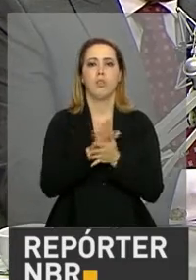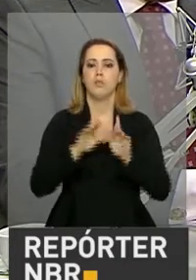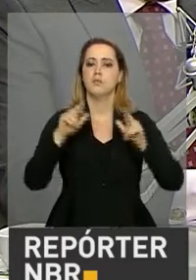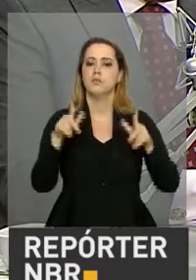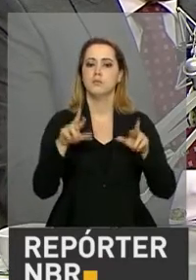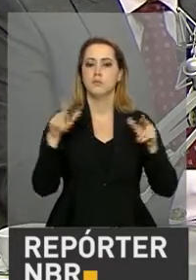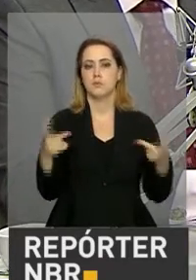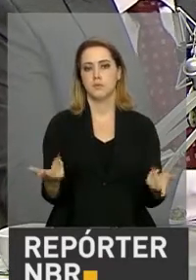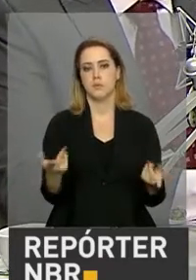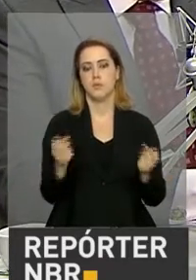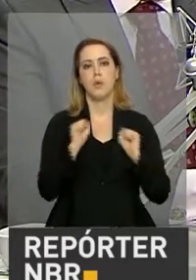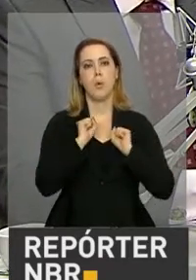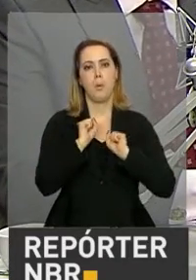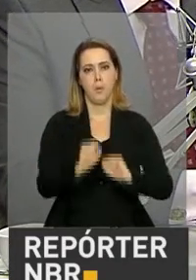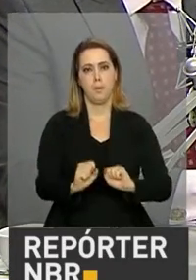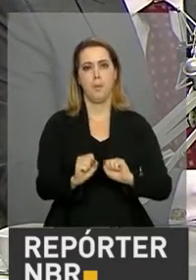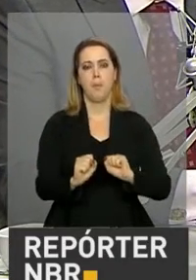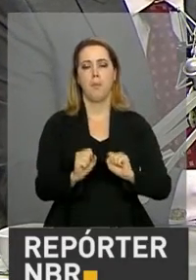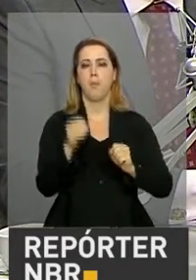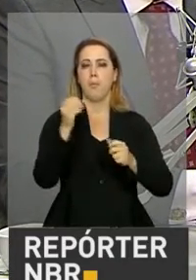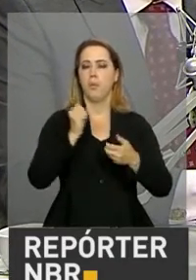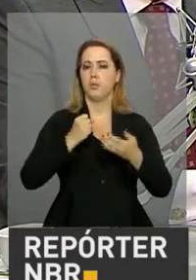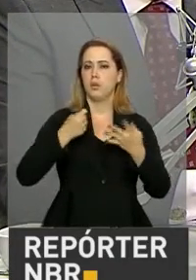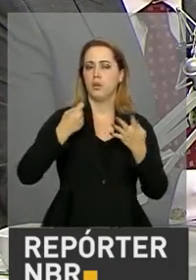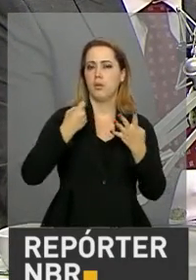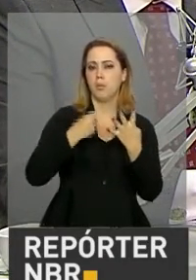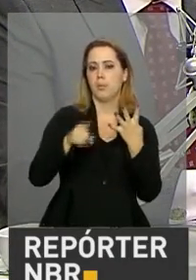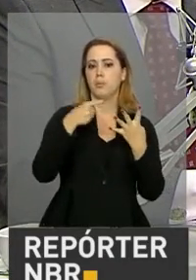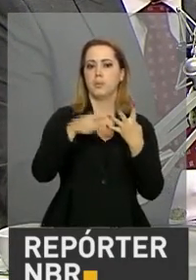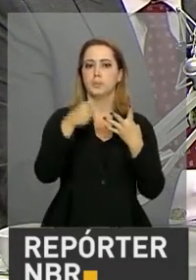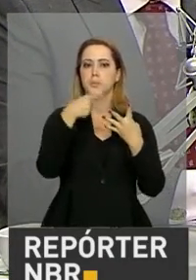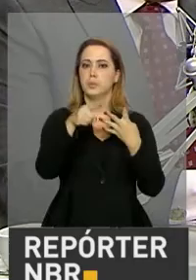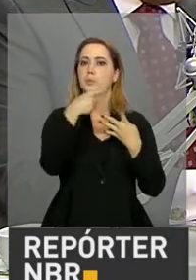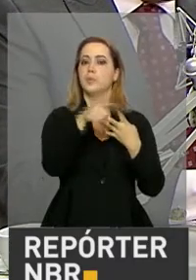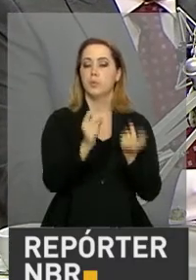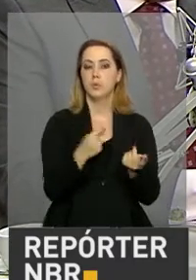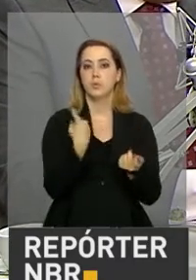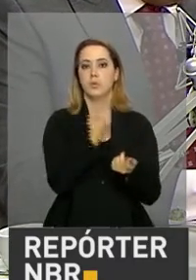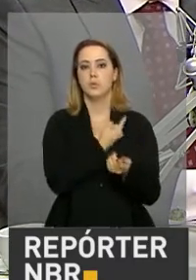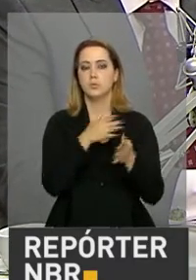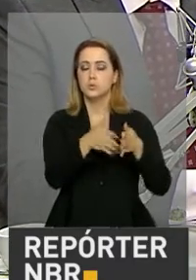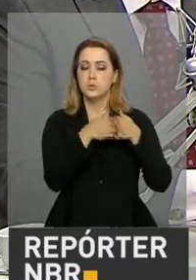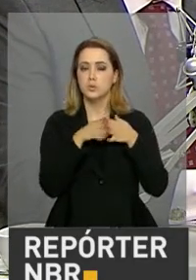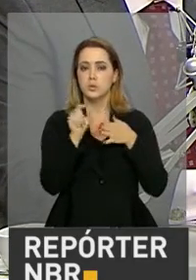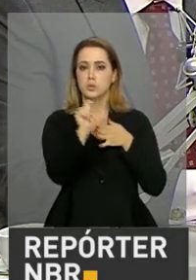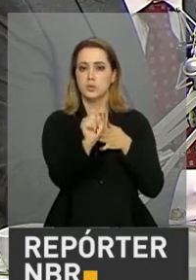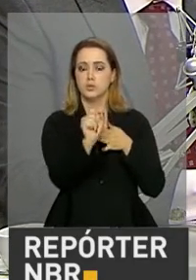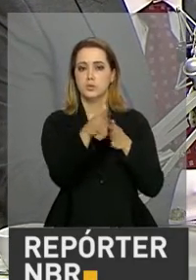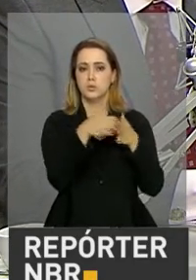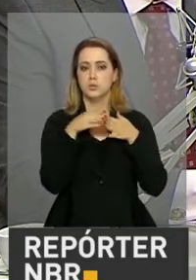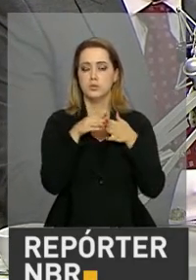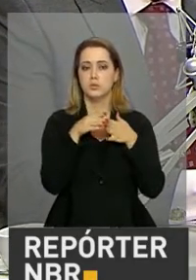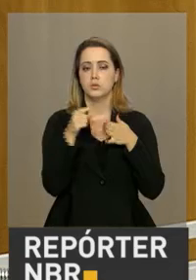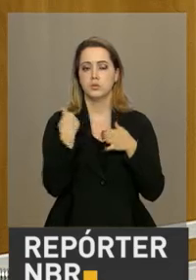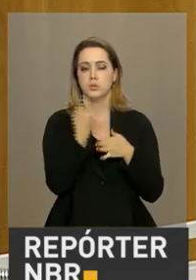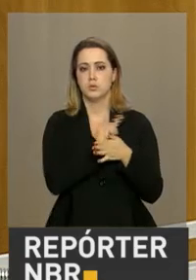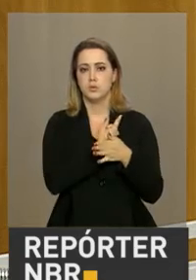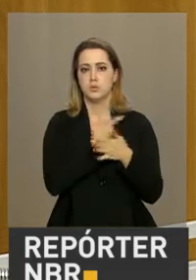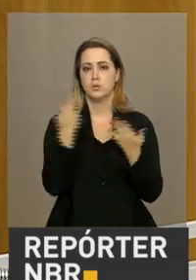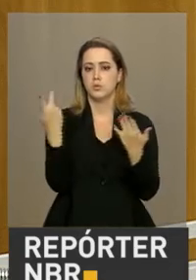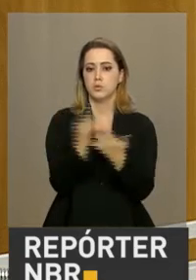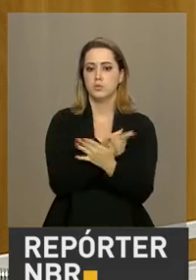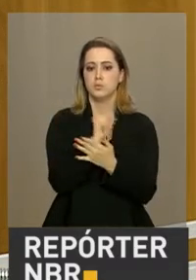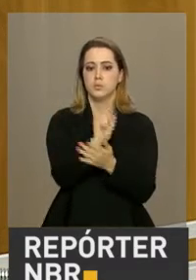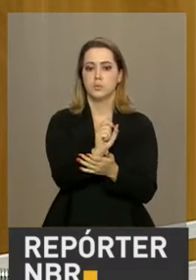vista de o de classificação inclusive a gente último providências para que a gente pudesse realizar